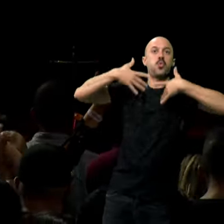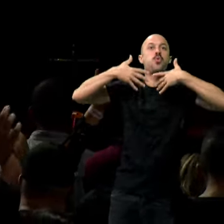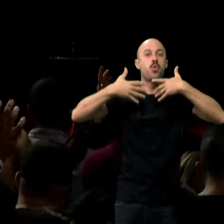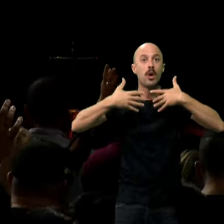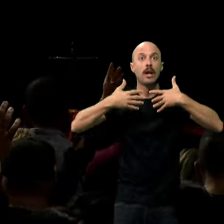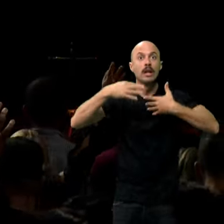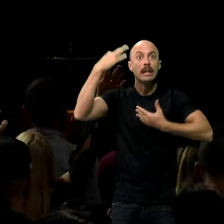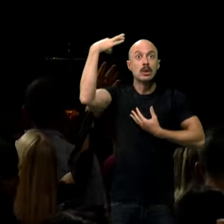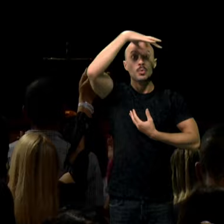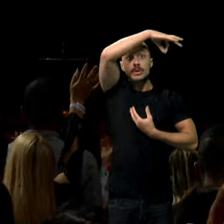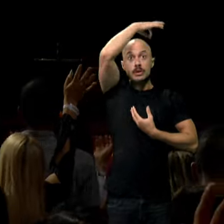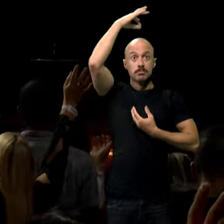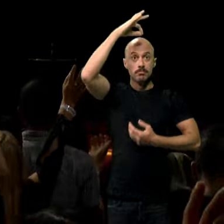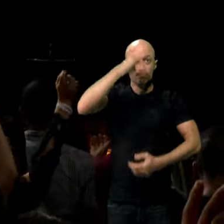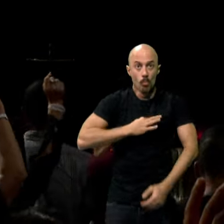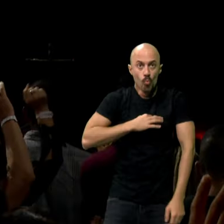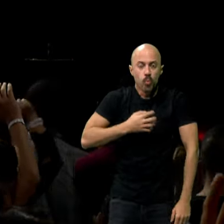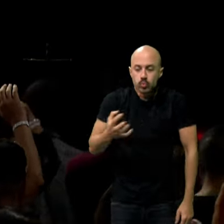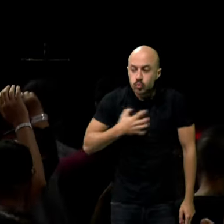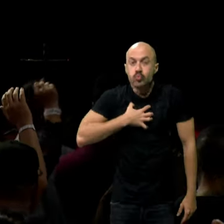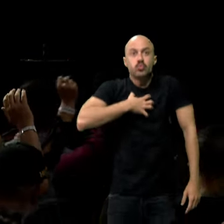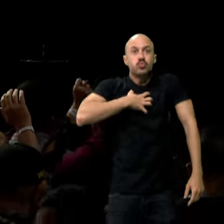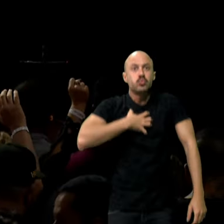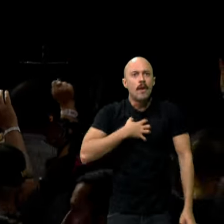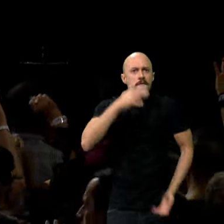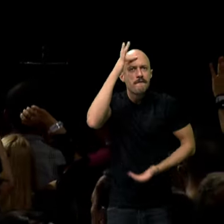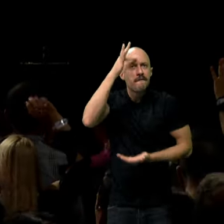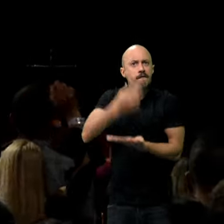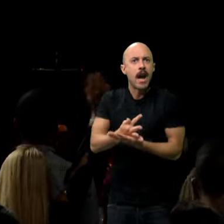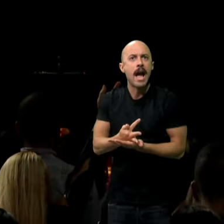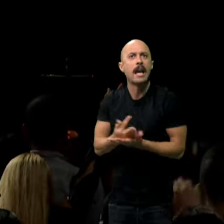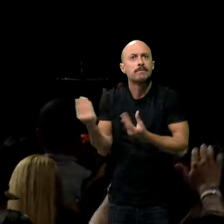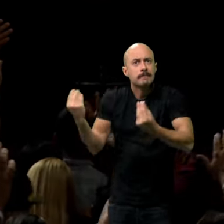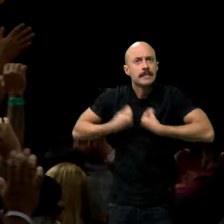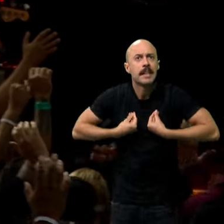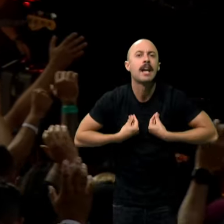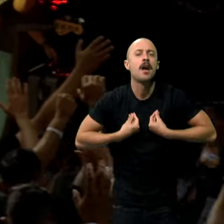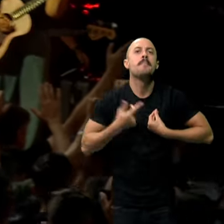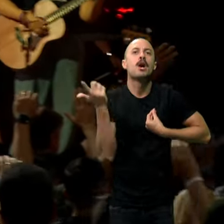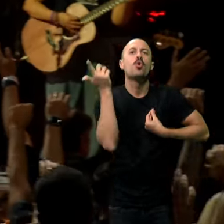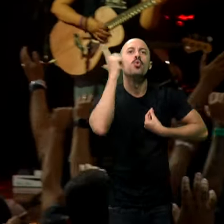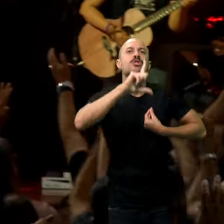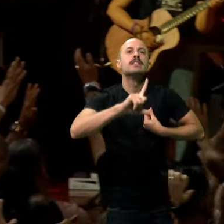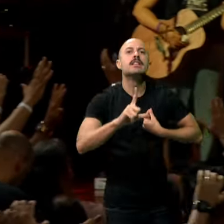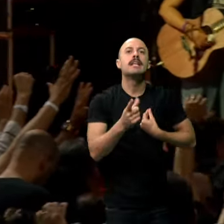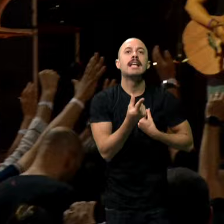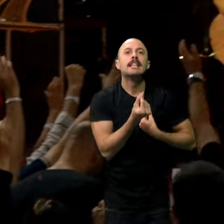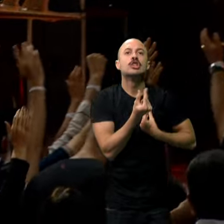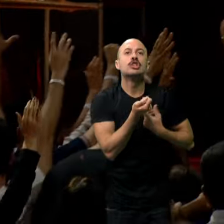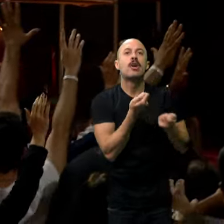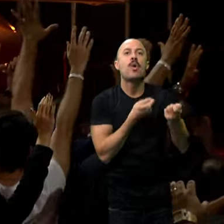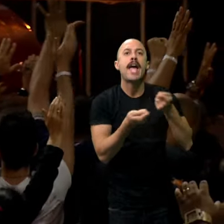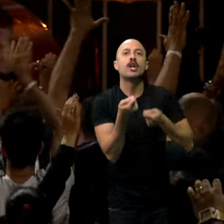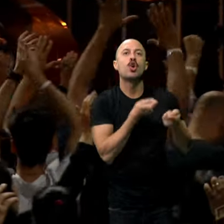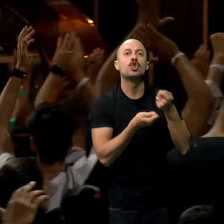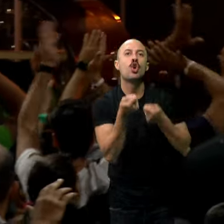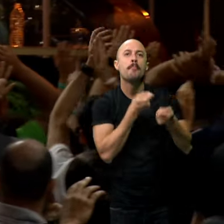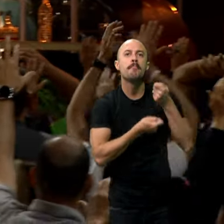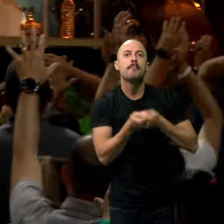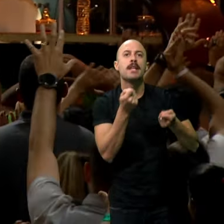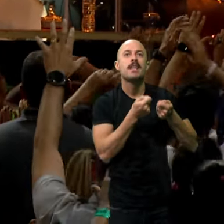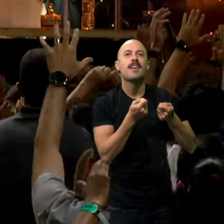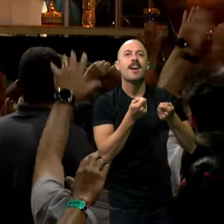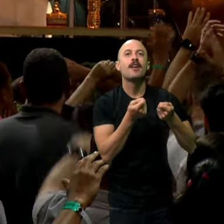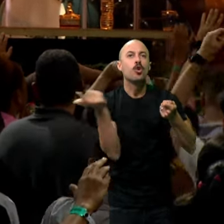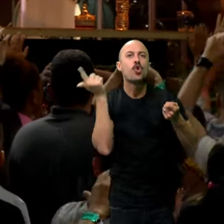fé, para romper nas finanças, para alcançar a liberdade econômica, em nome de Jesus. Agora você vai